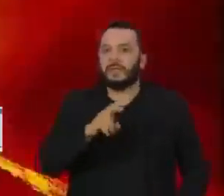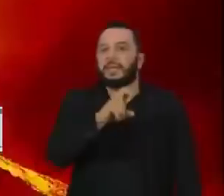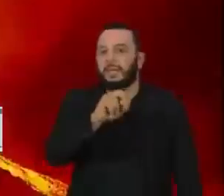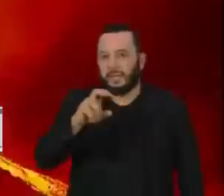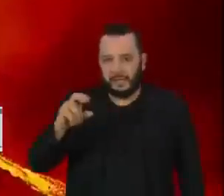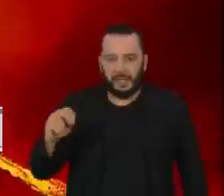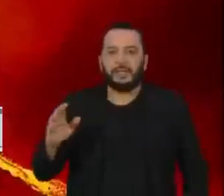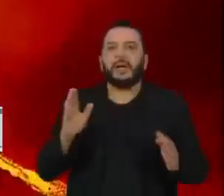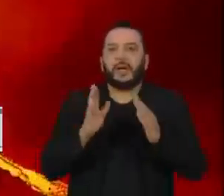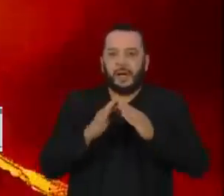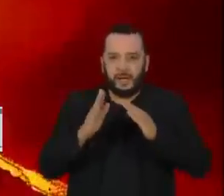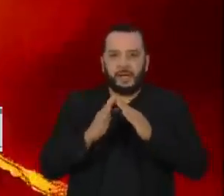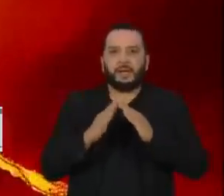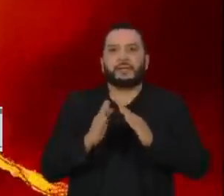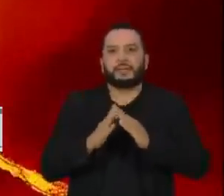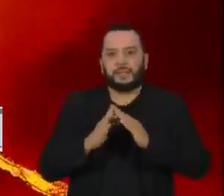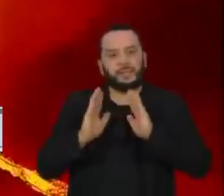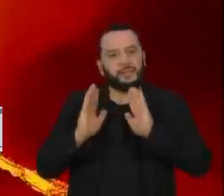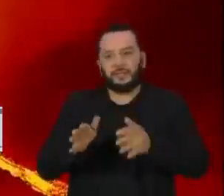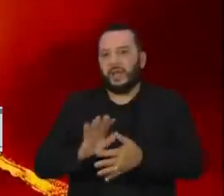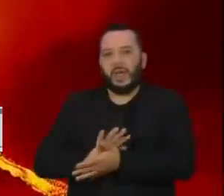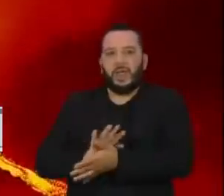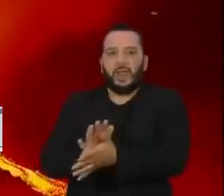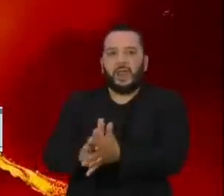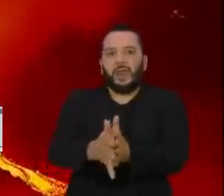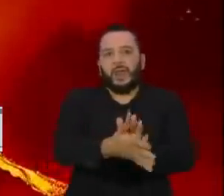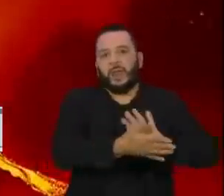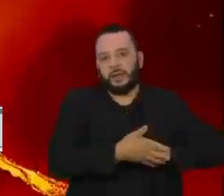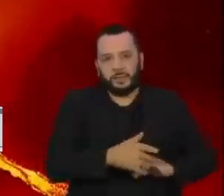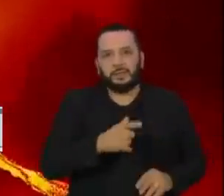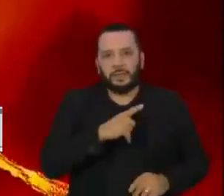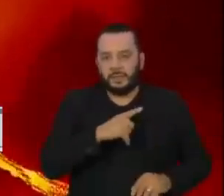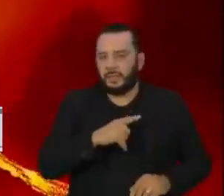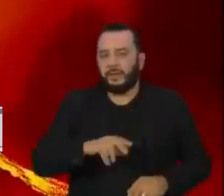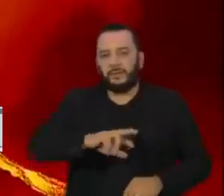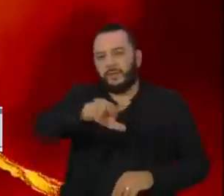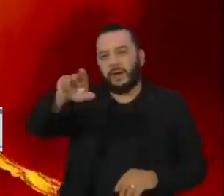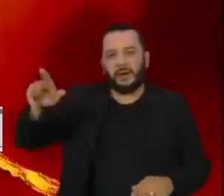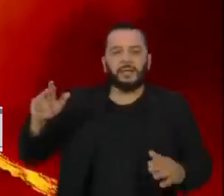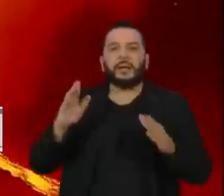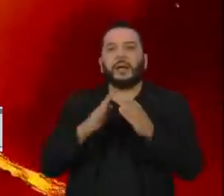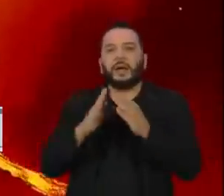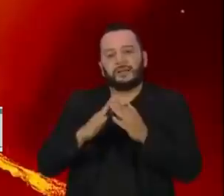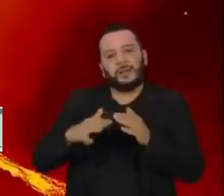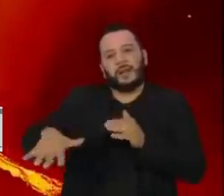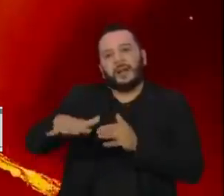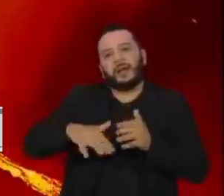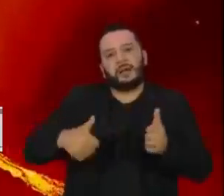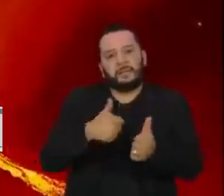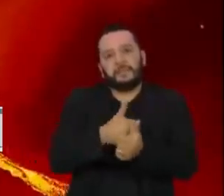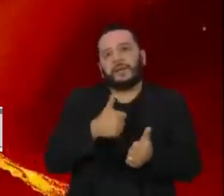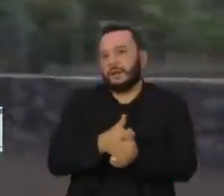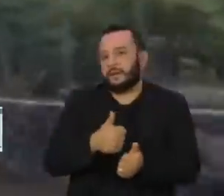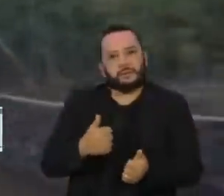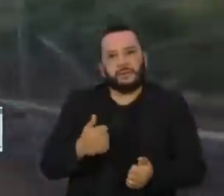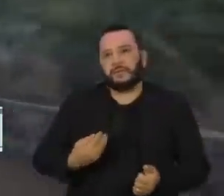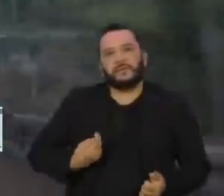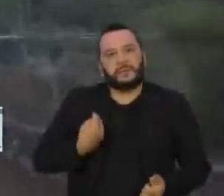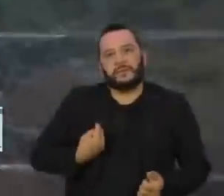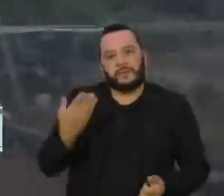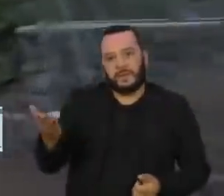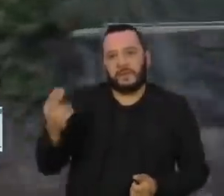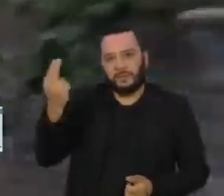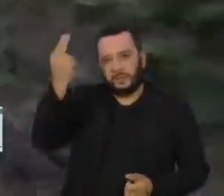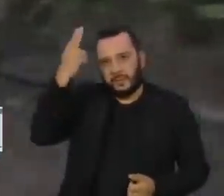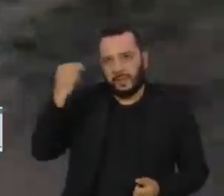Quinhentas casas foram completamente engolidas pela Lapa Rio outras centenas estão em áreas que se tornaram inabitáveis